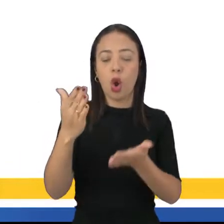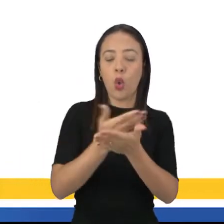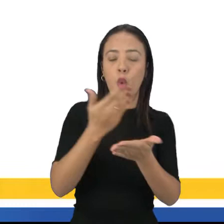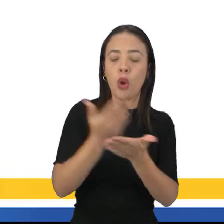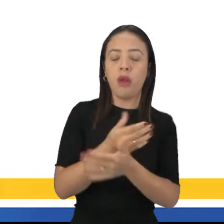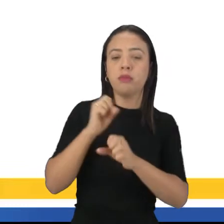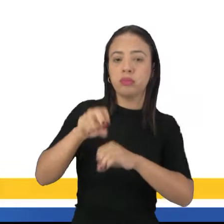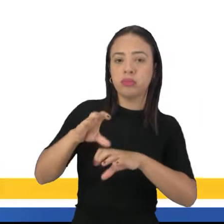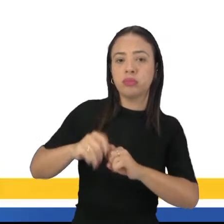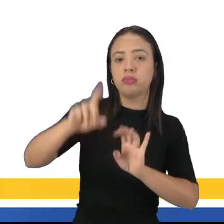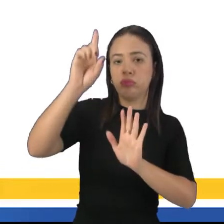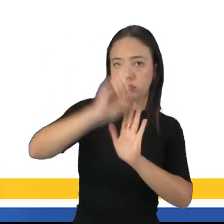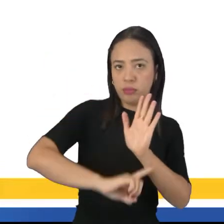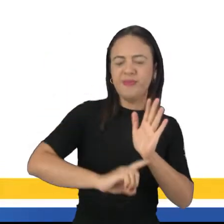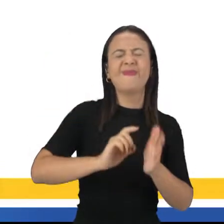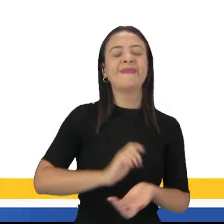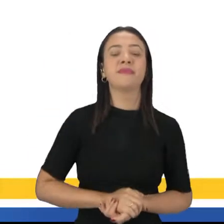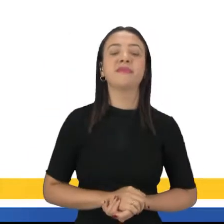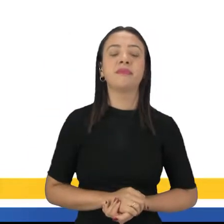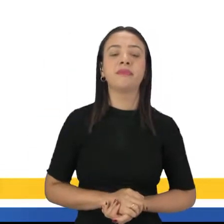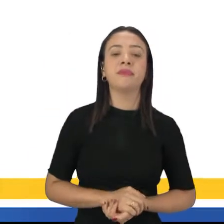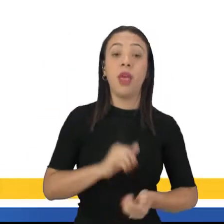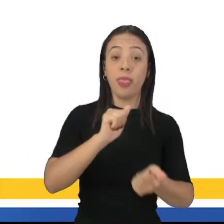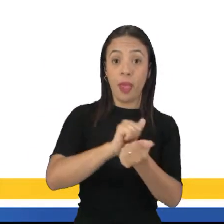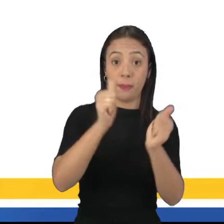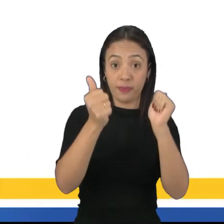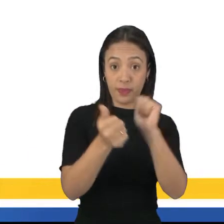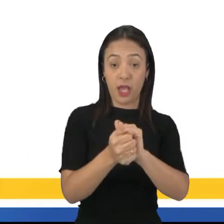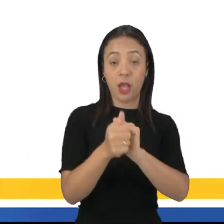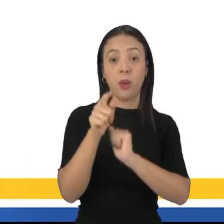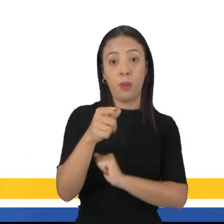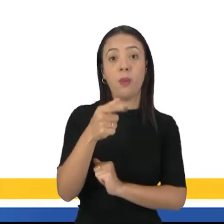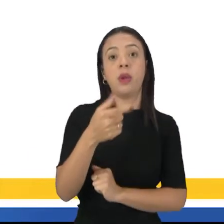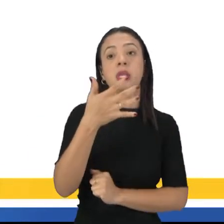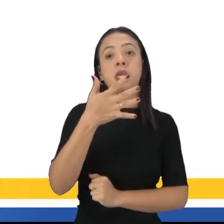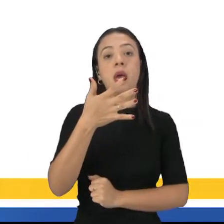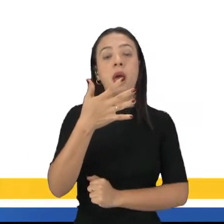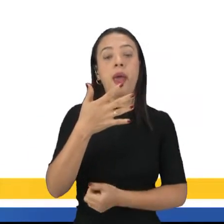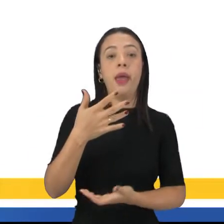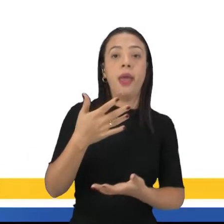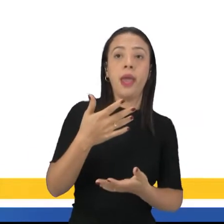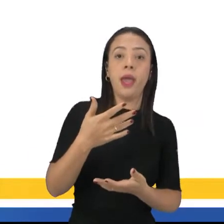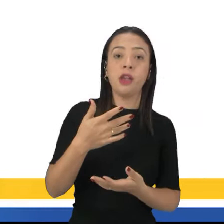foi adaptado para essa banca de vestibular. Vamos então ao que se